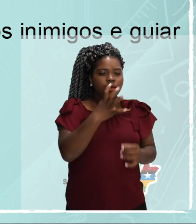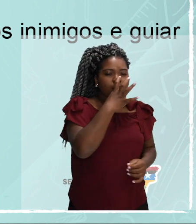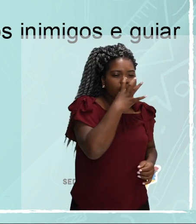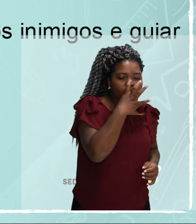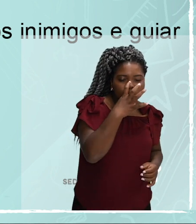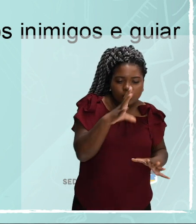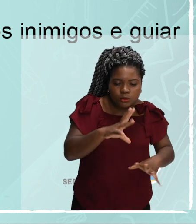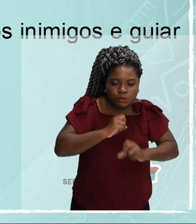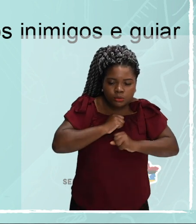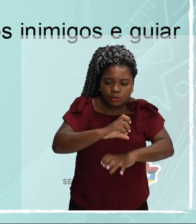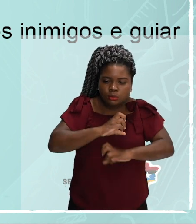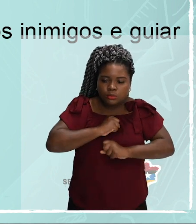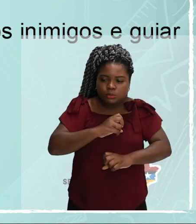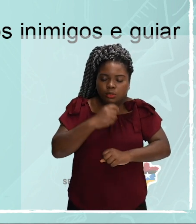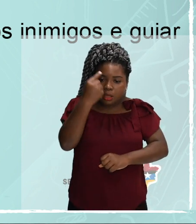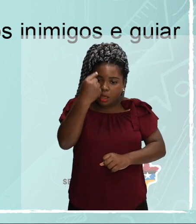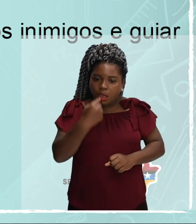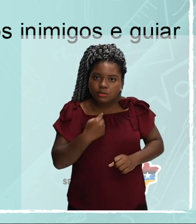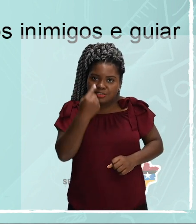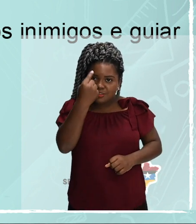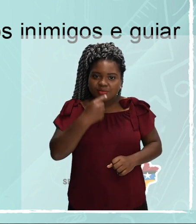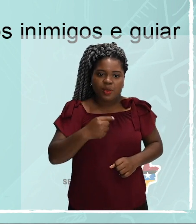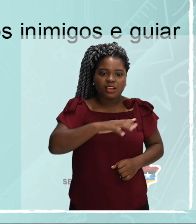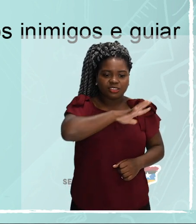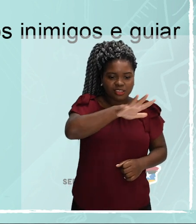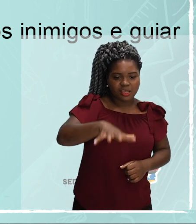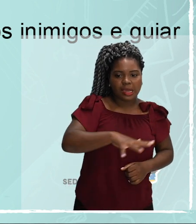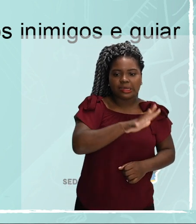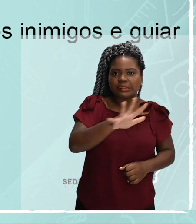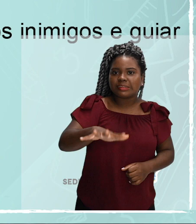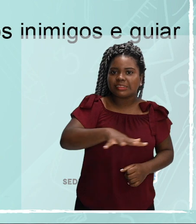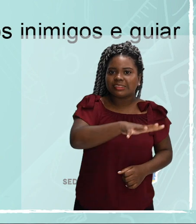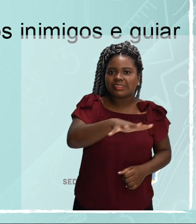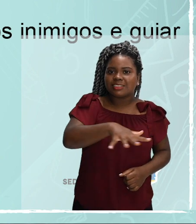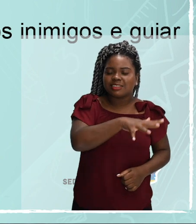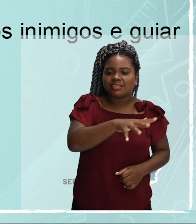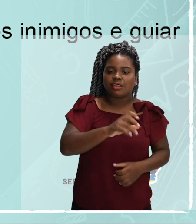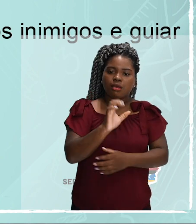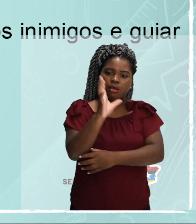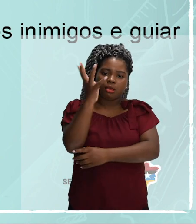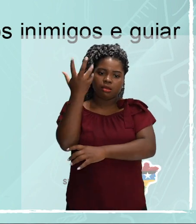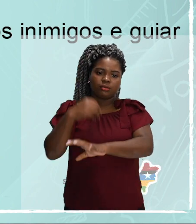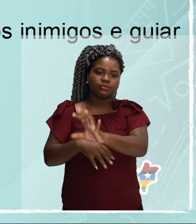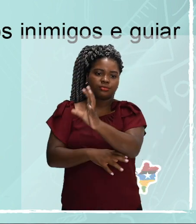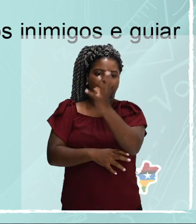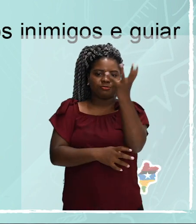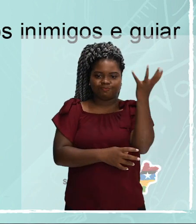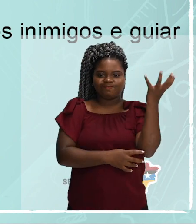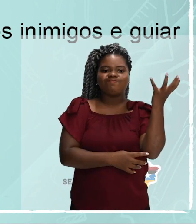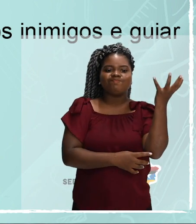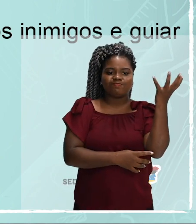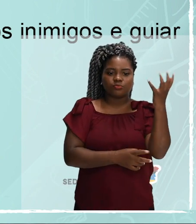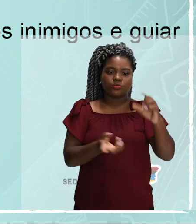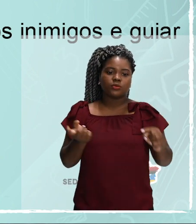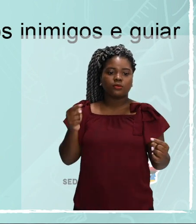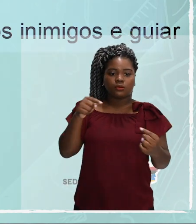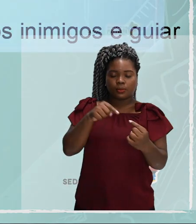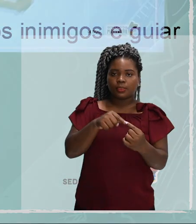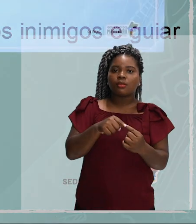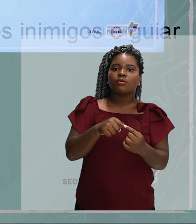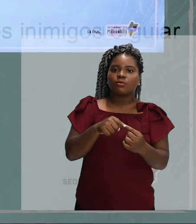captar as imagens das áreas de florestas. A polícia utiliza com o objetivo de detectar